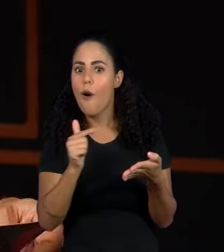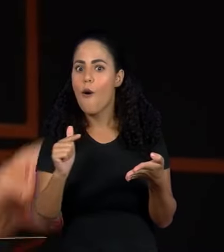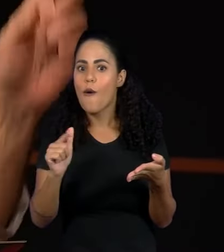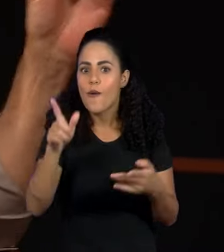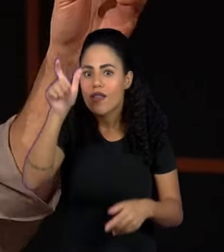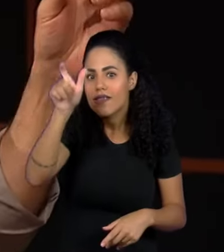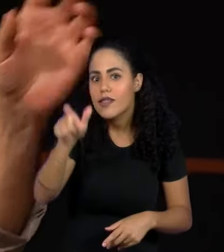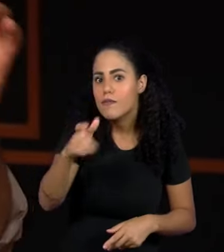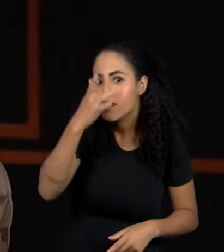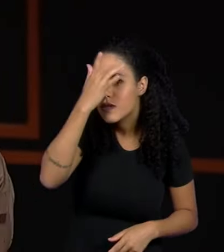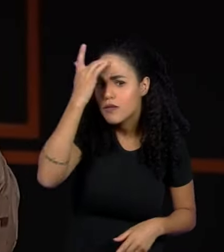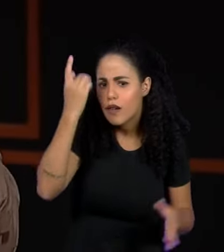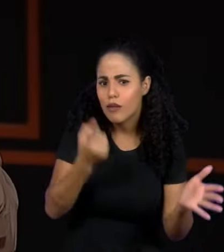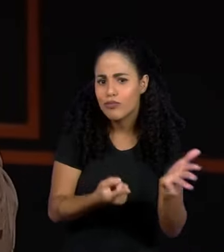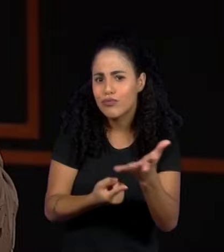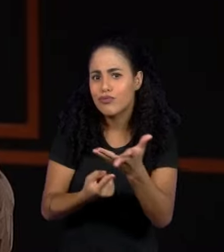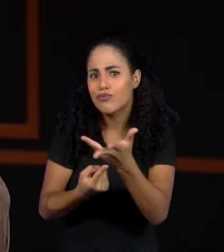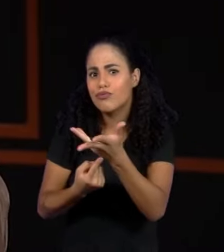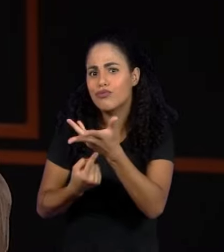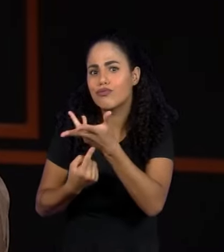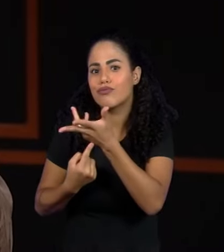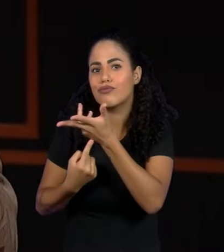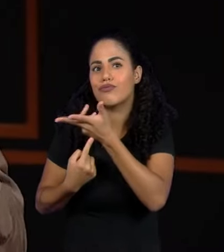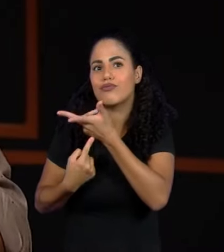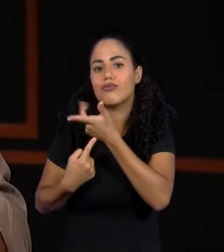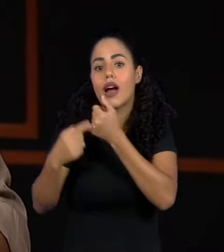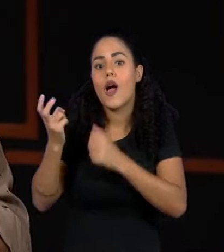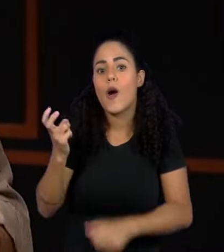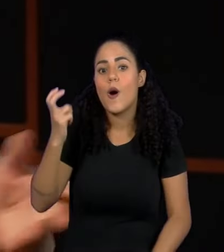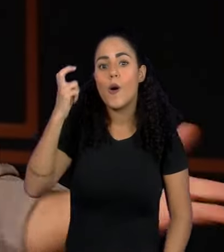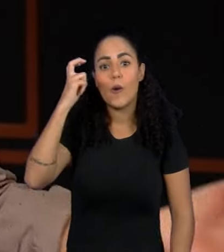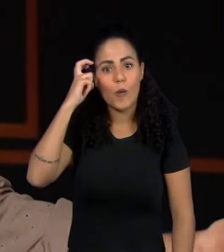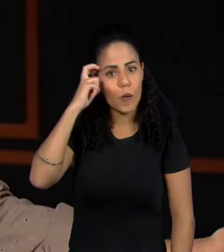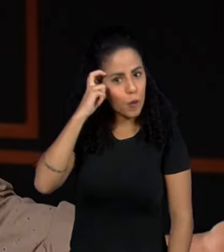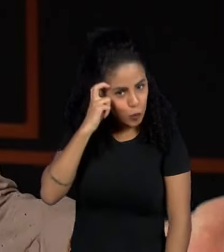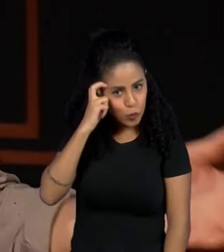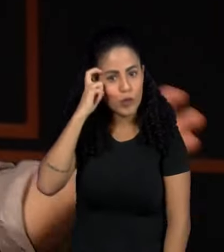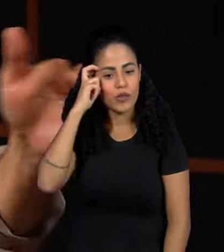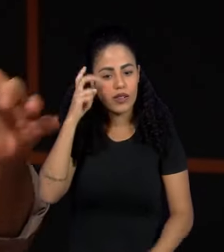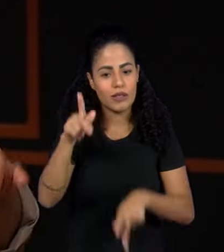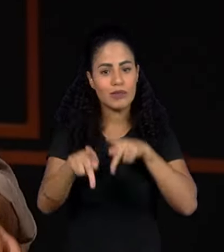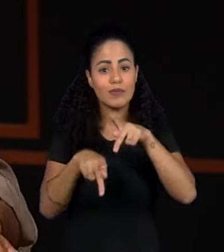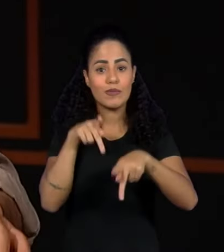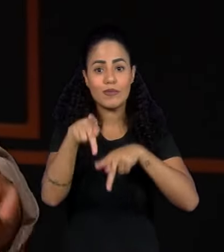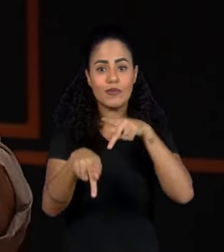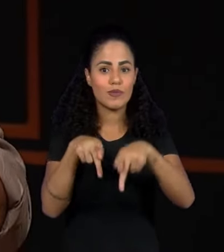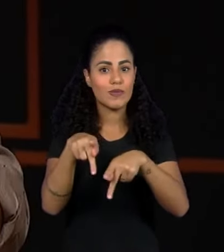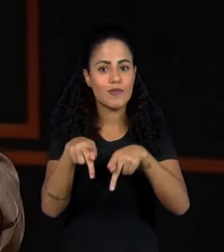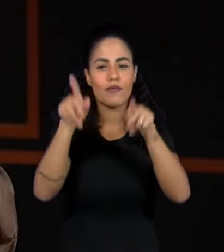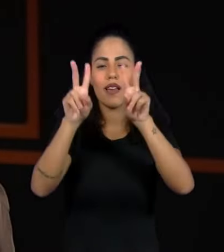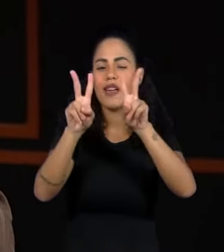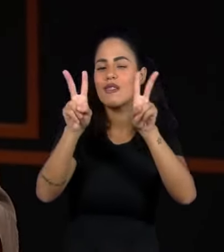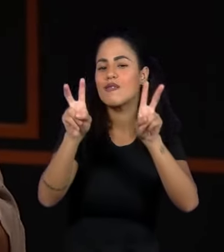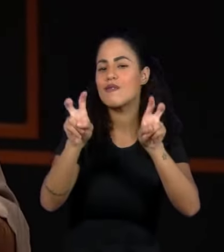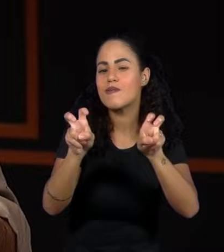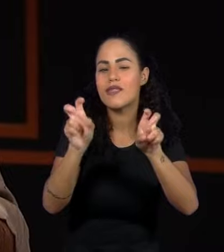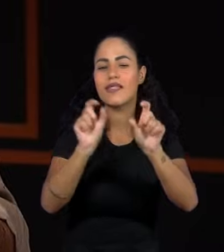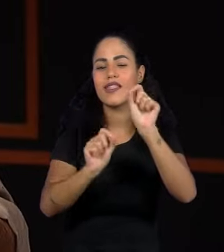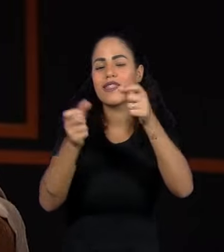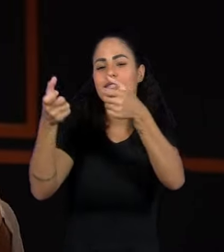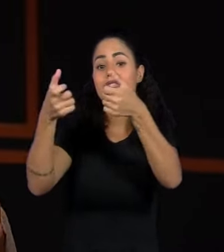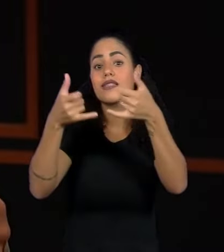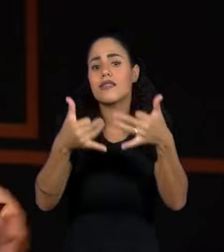mestre, um artista intimamente ligado à cultura popular. E é claro que é sobre isso que ele vai nos falar